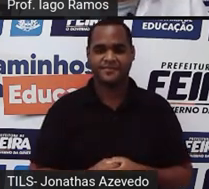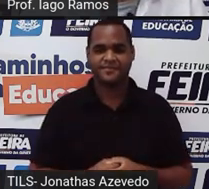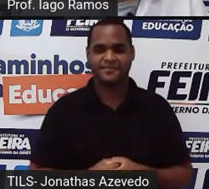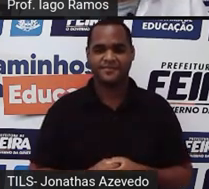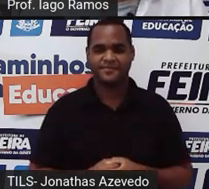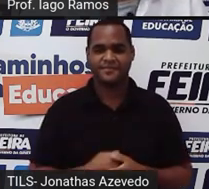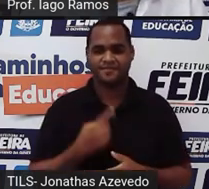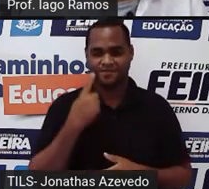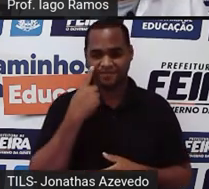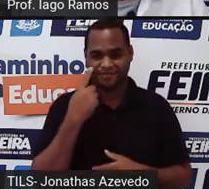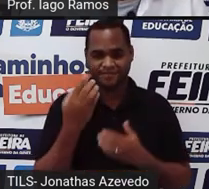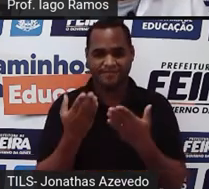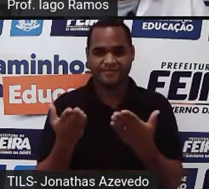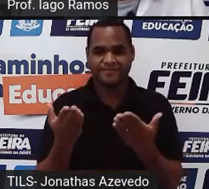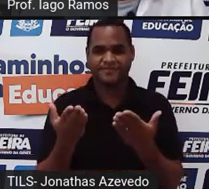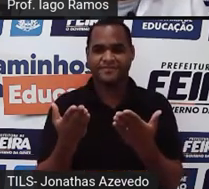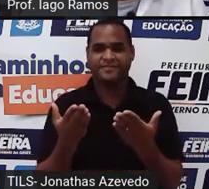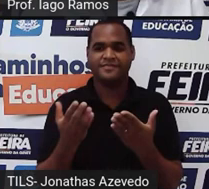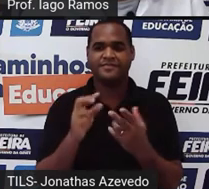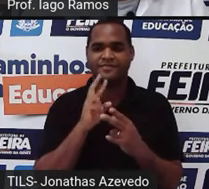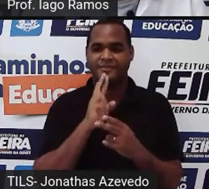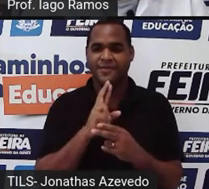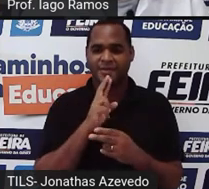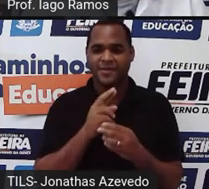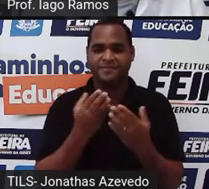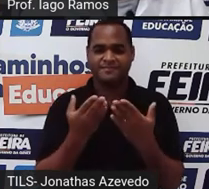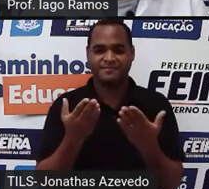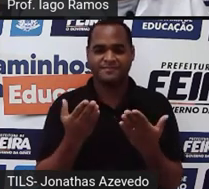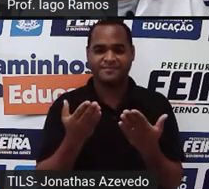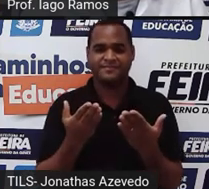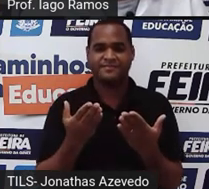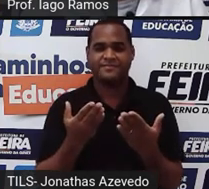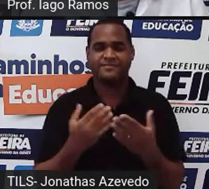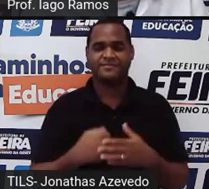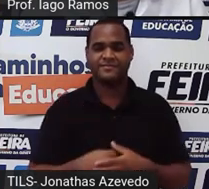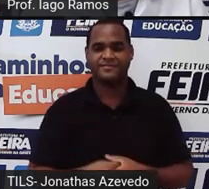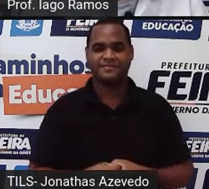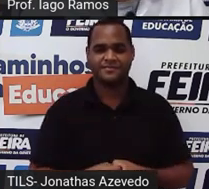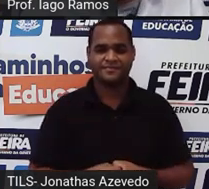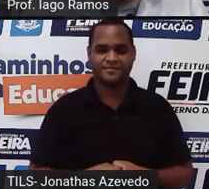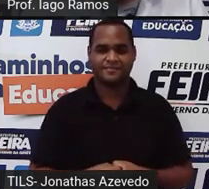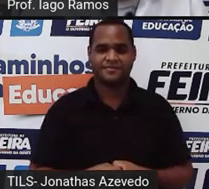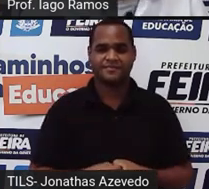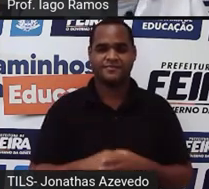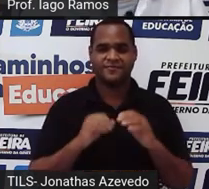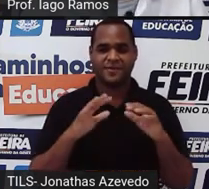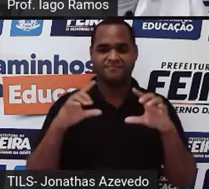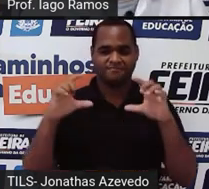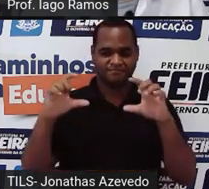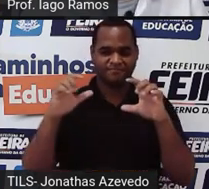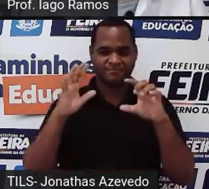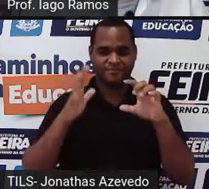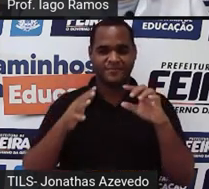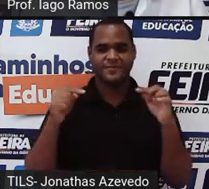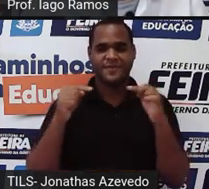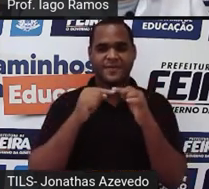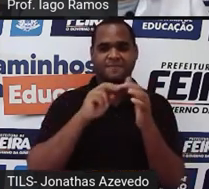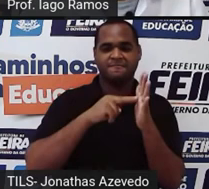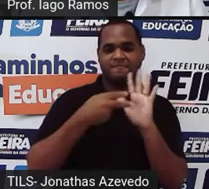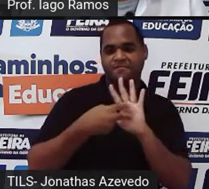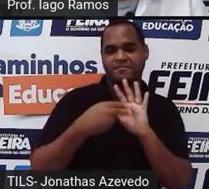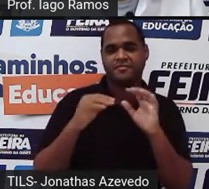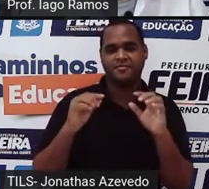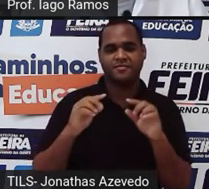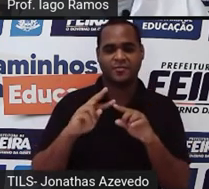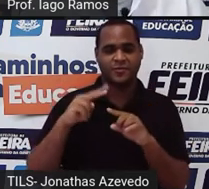aqui, né? Vai ser o resultado dessa nossa expressão que envolve esse cálculo com